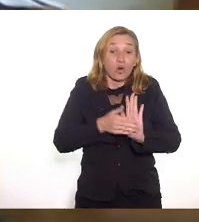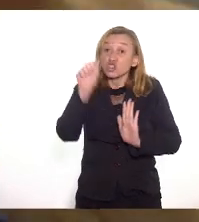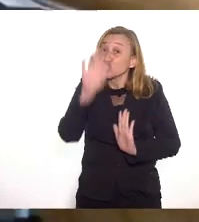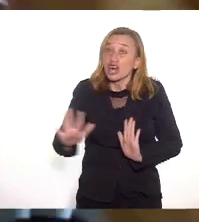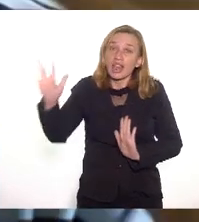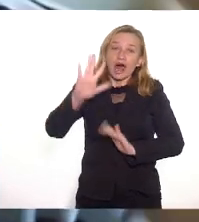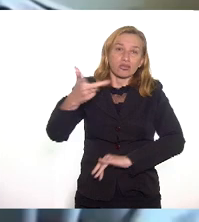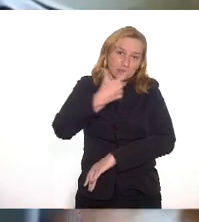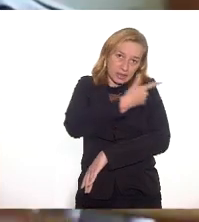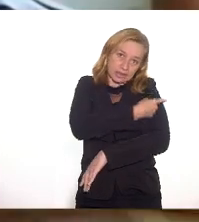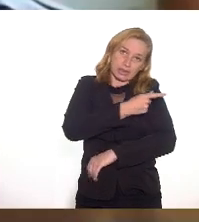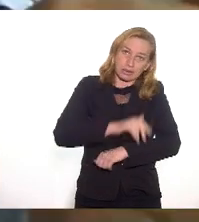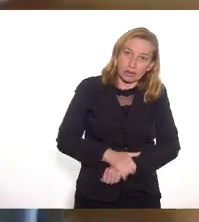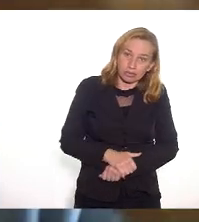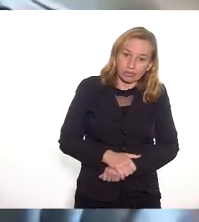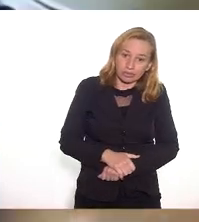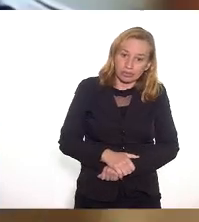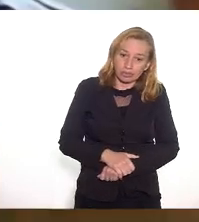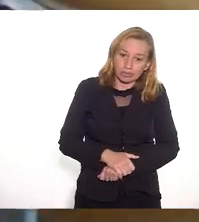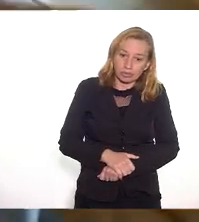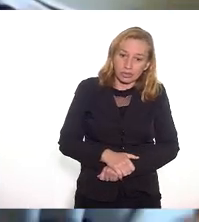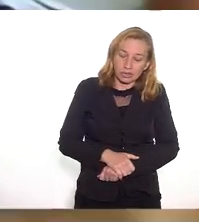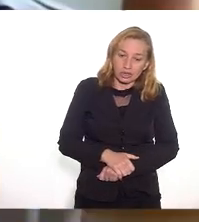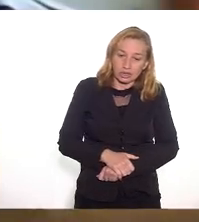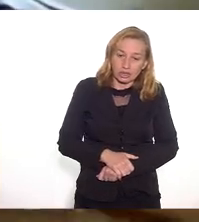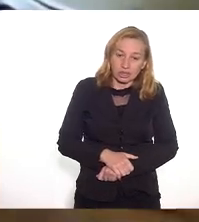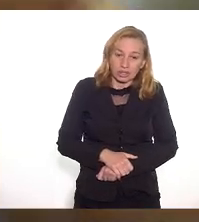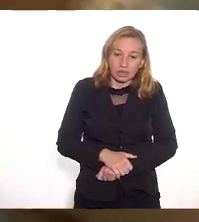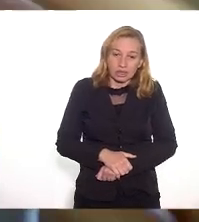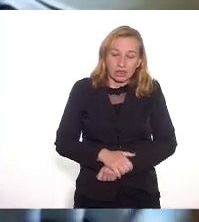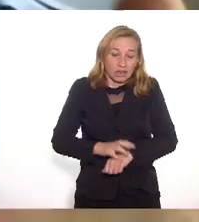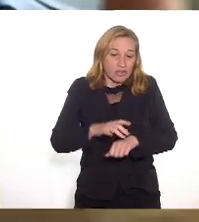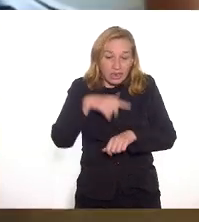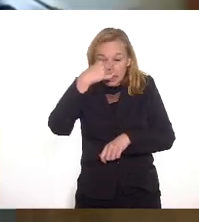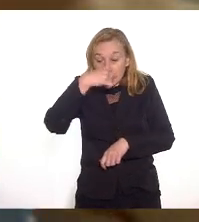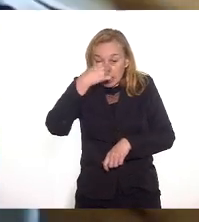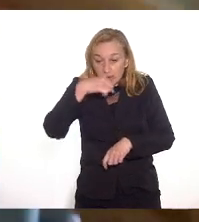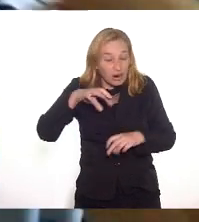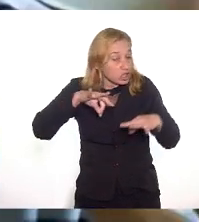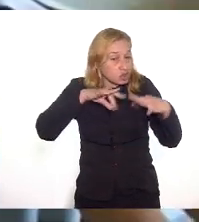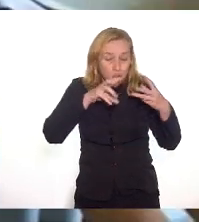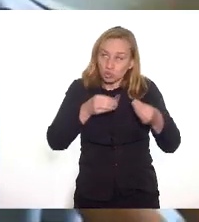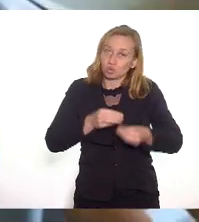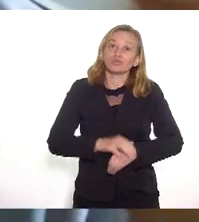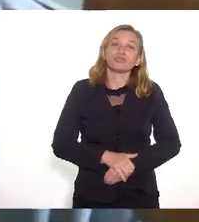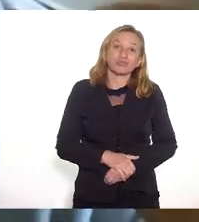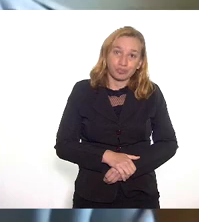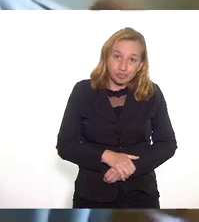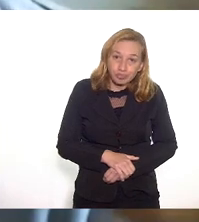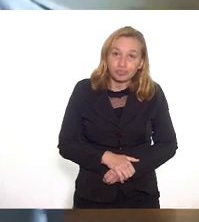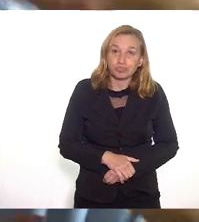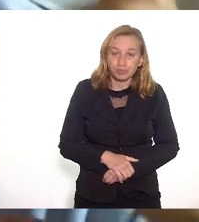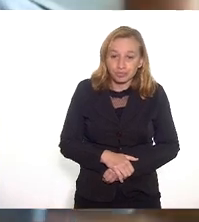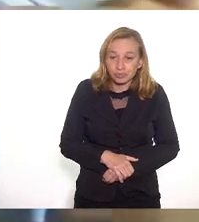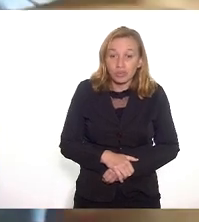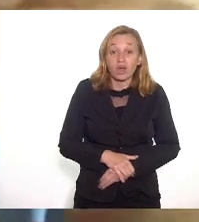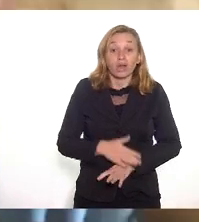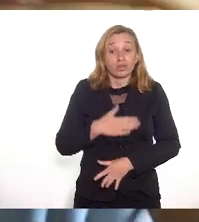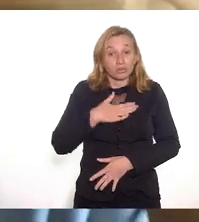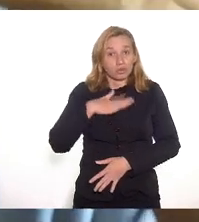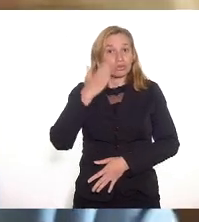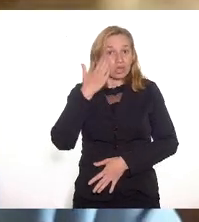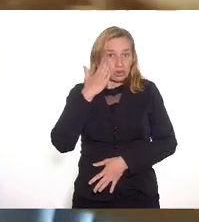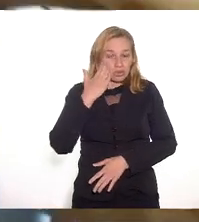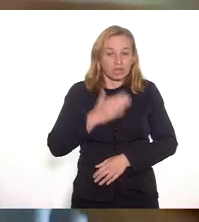de vacinação. Aí vale Covid, gripe, vale qualquer herpes, vale qualquer vacina. Então, no meu